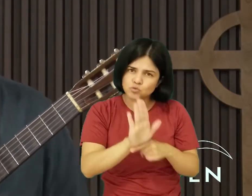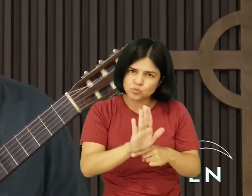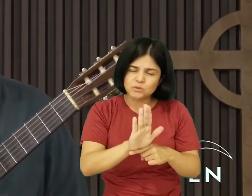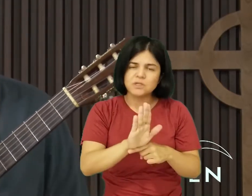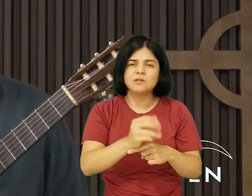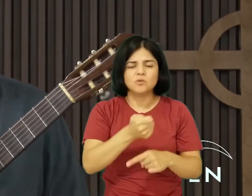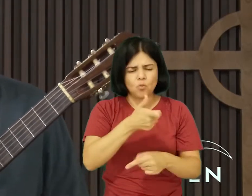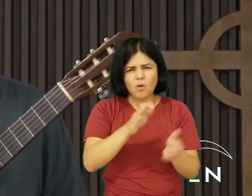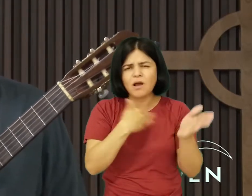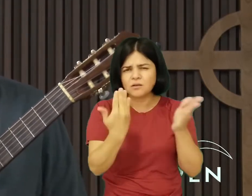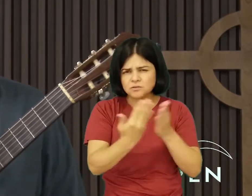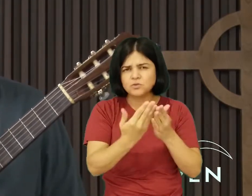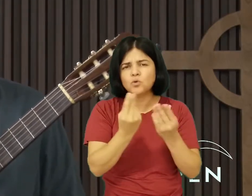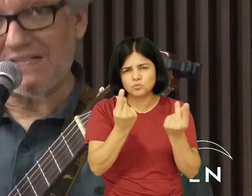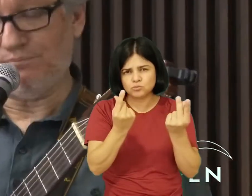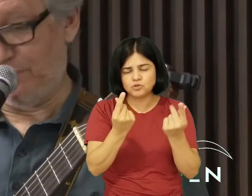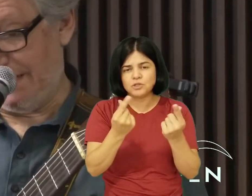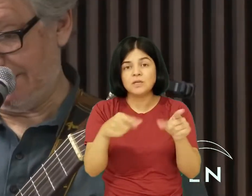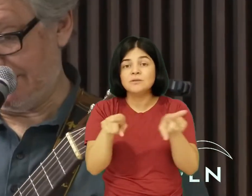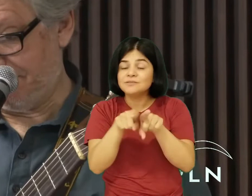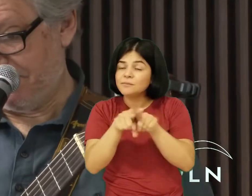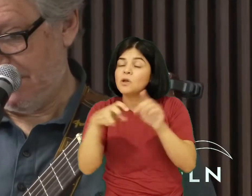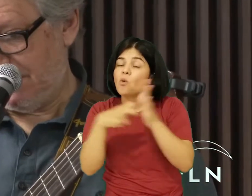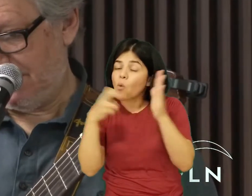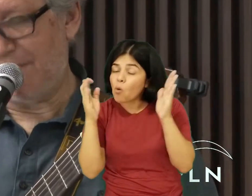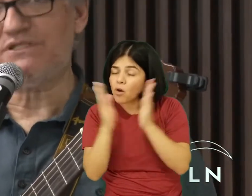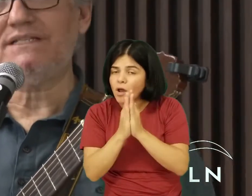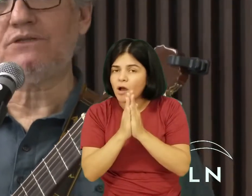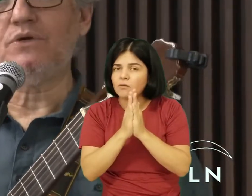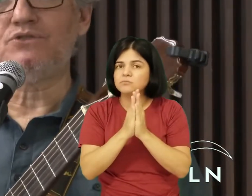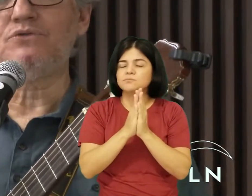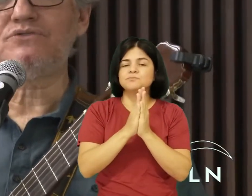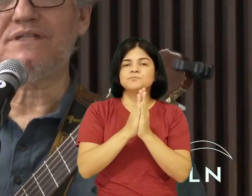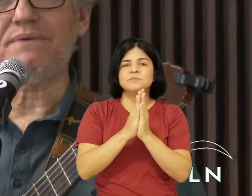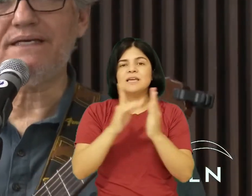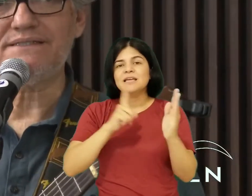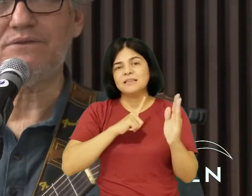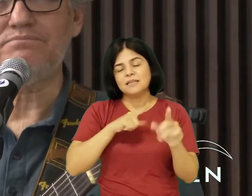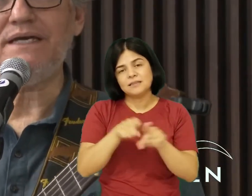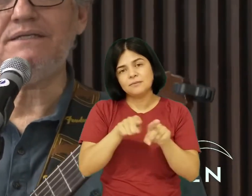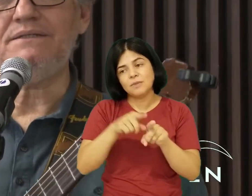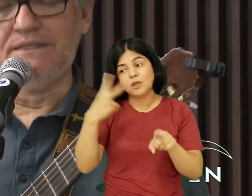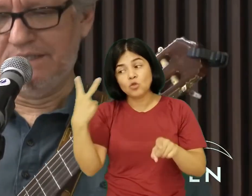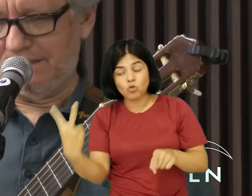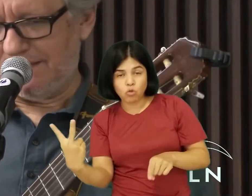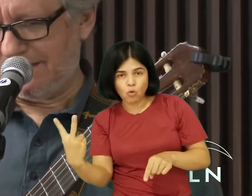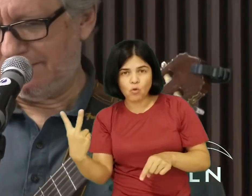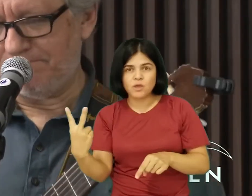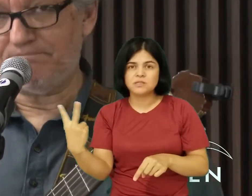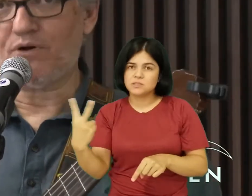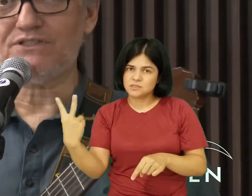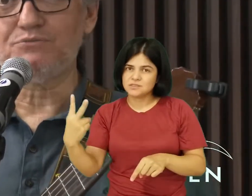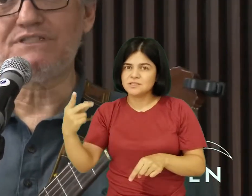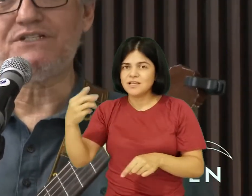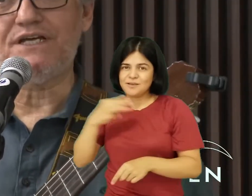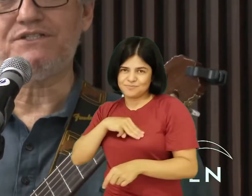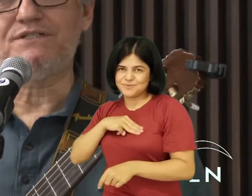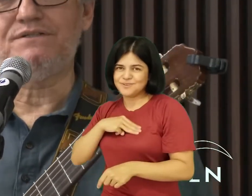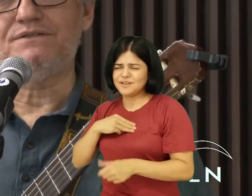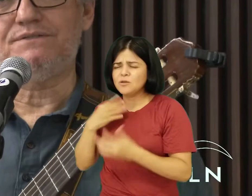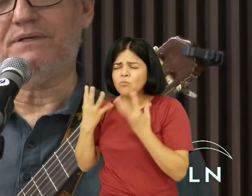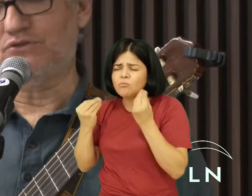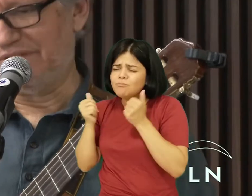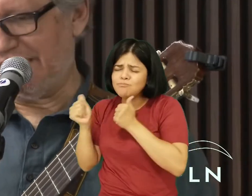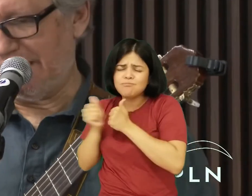maioria deles e orado por eles. E temos ainda 2 outros também que são bem próximos da